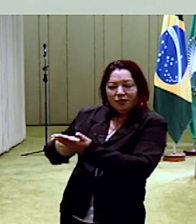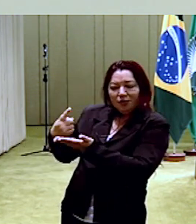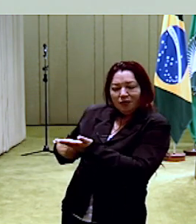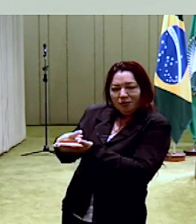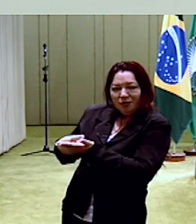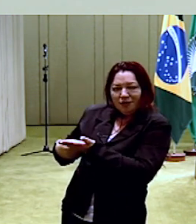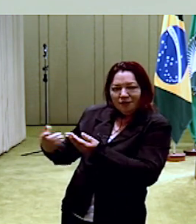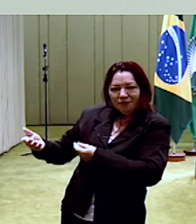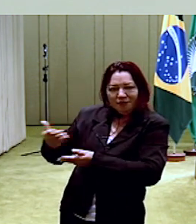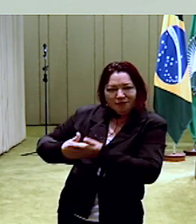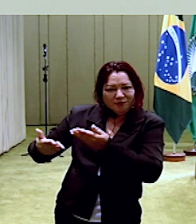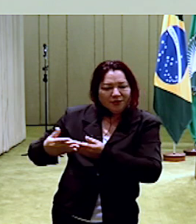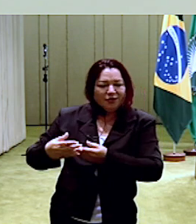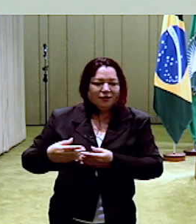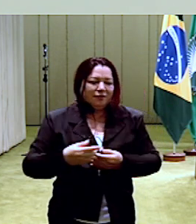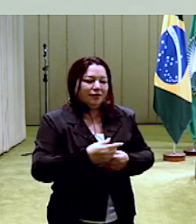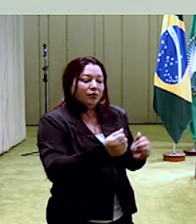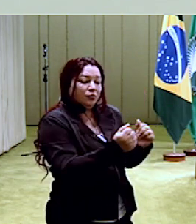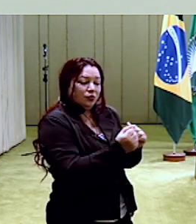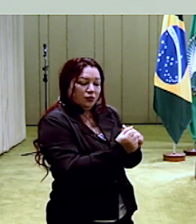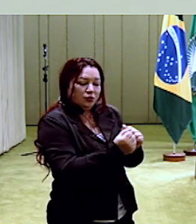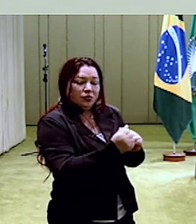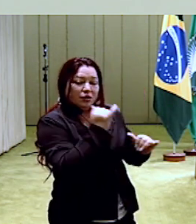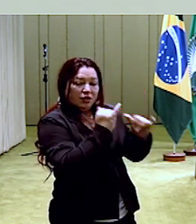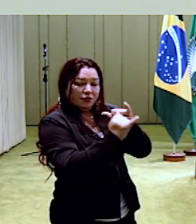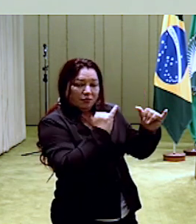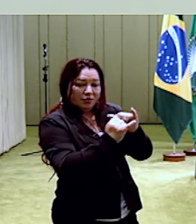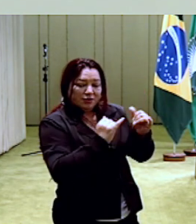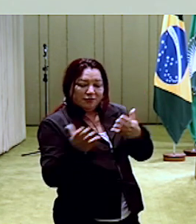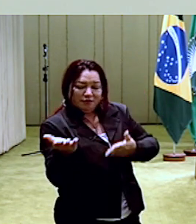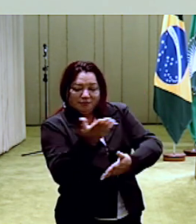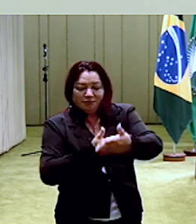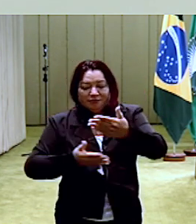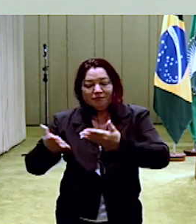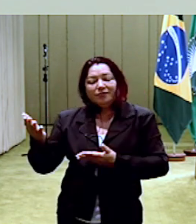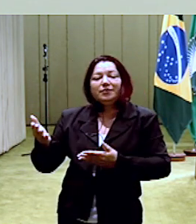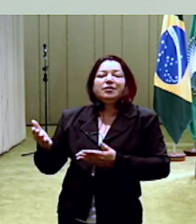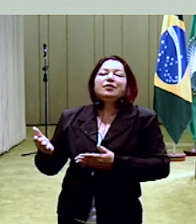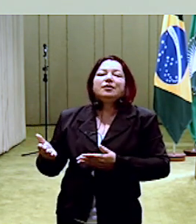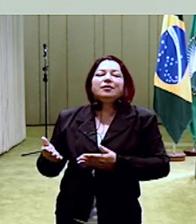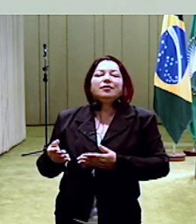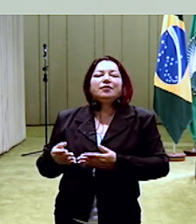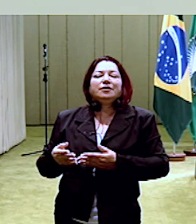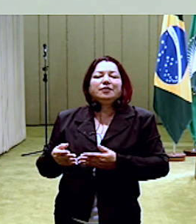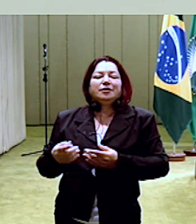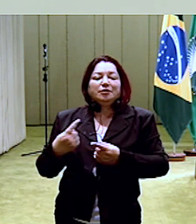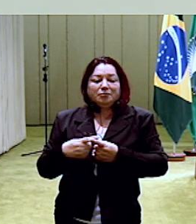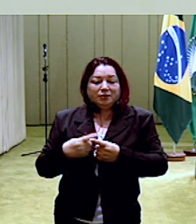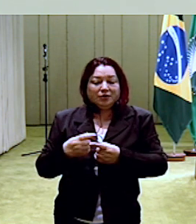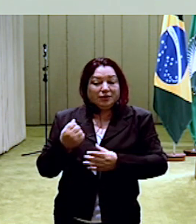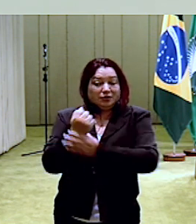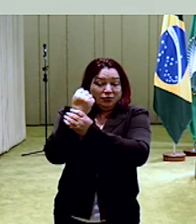com os bancos locais e de compartilhamento de informações de alguma maneira, ou com a própria Apex, para falar,